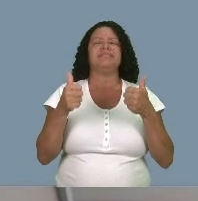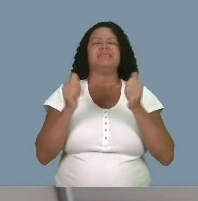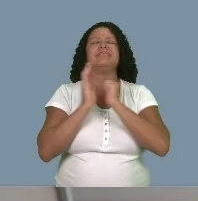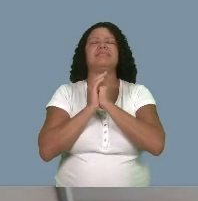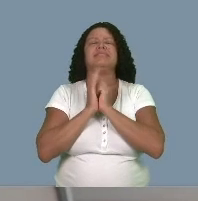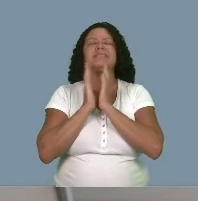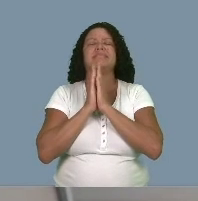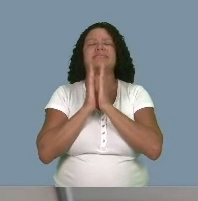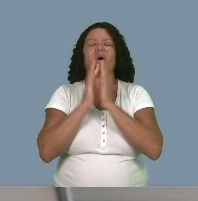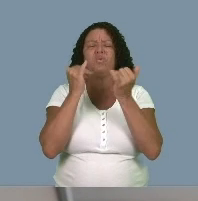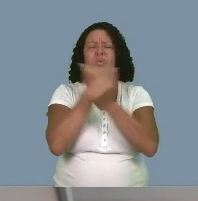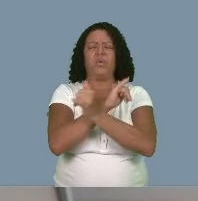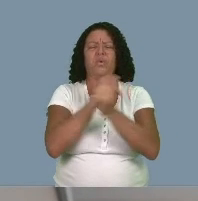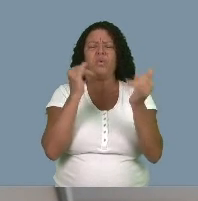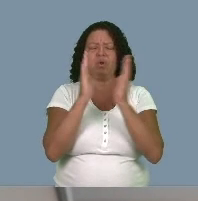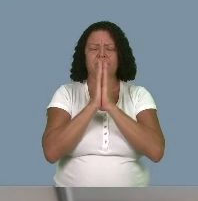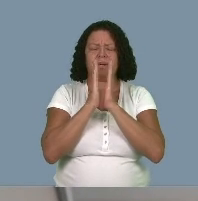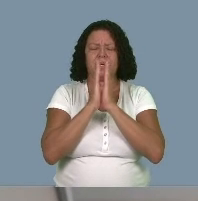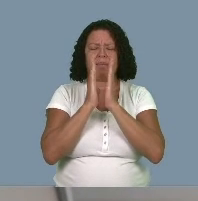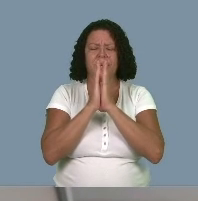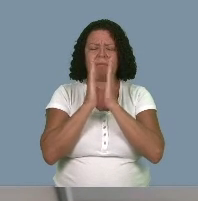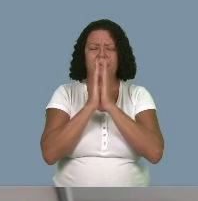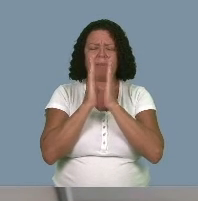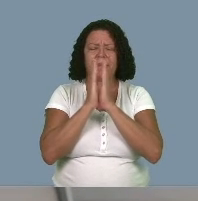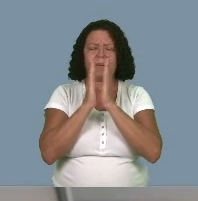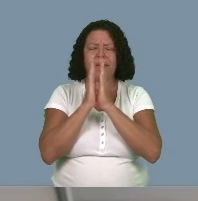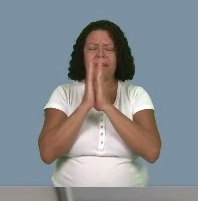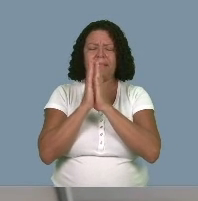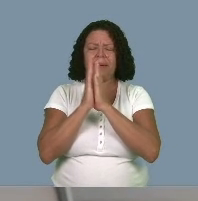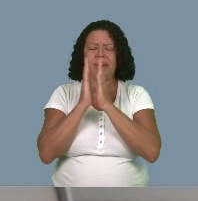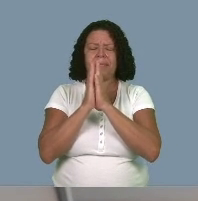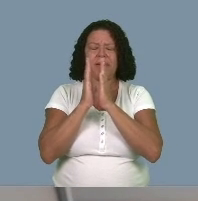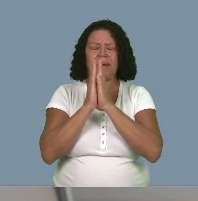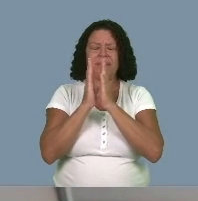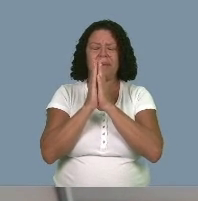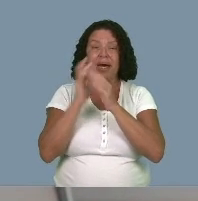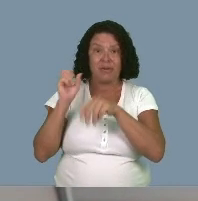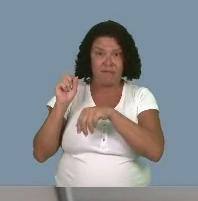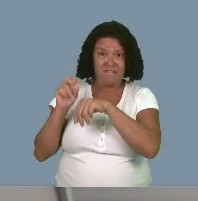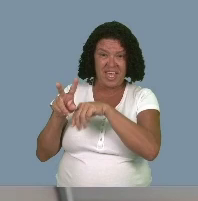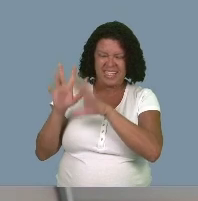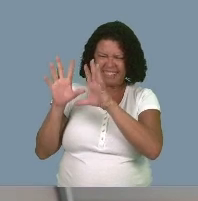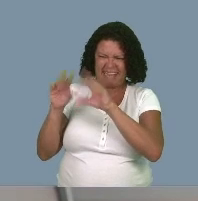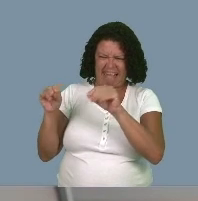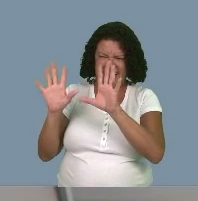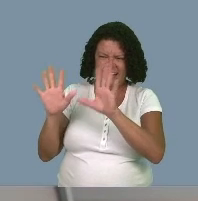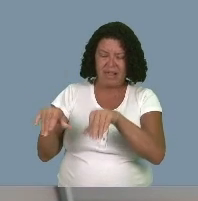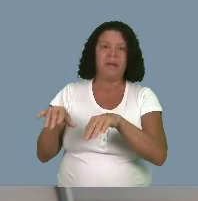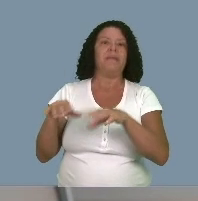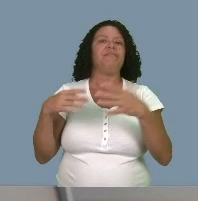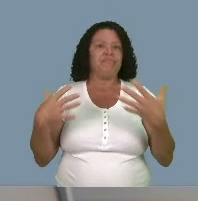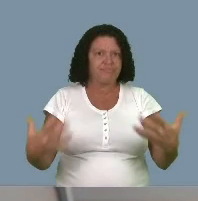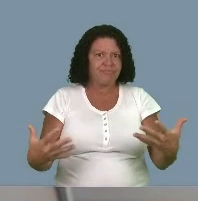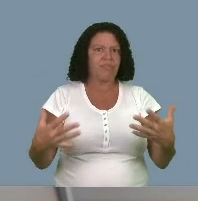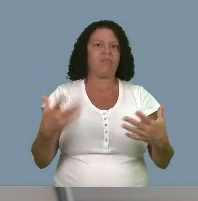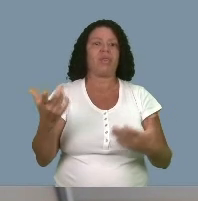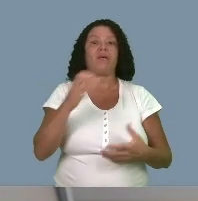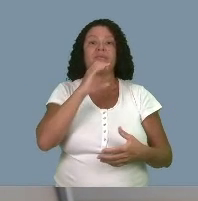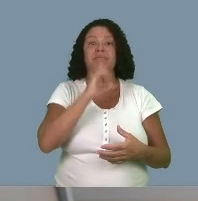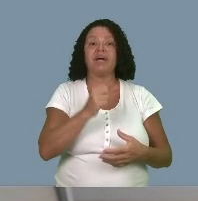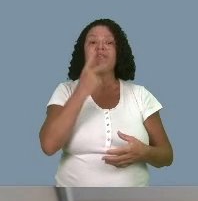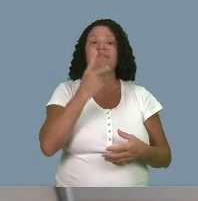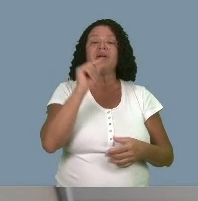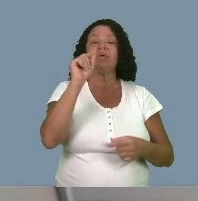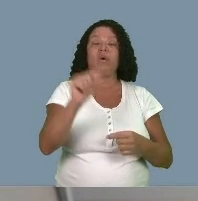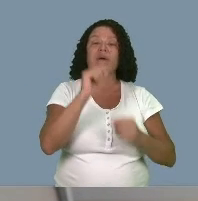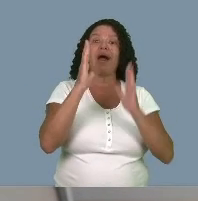as energias inibidoras, matando o vírus. Olha que trecho importantíssimo, né? O Dr. Bezerra nos fala que